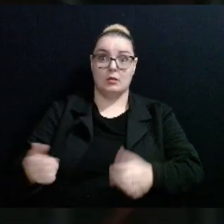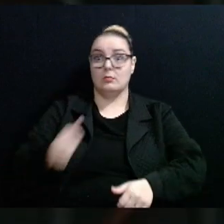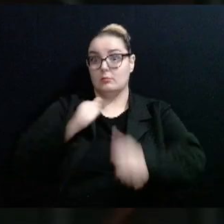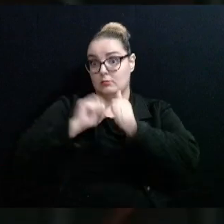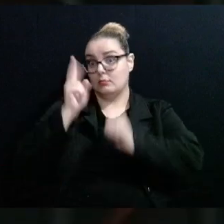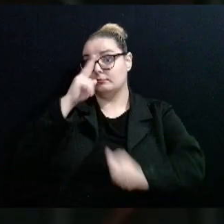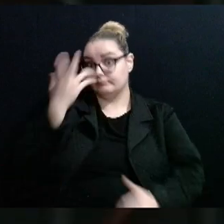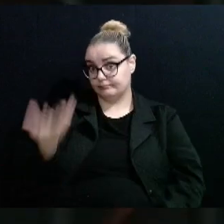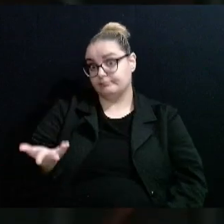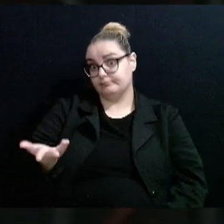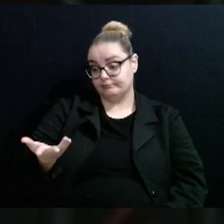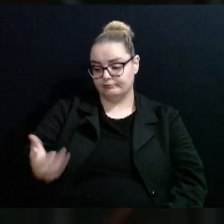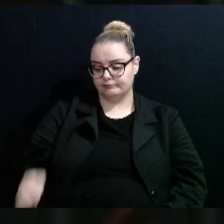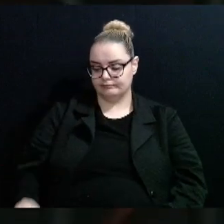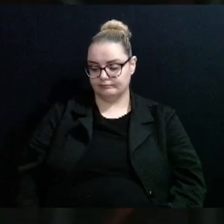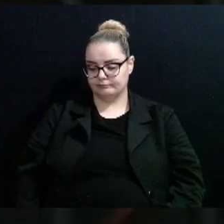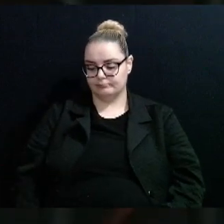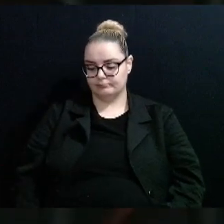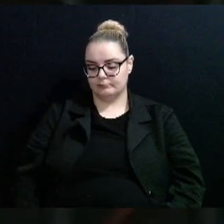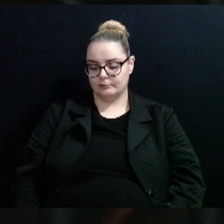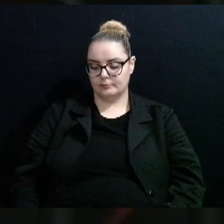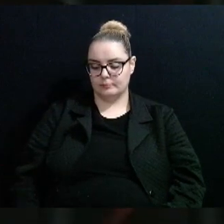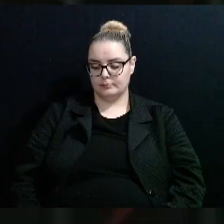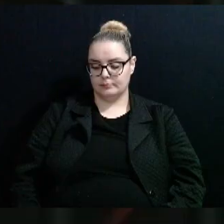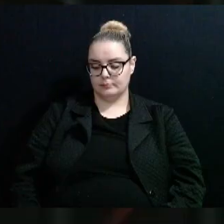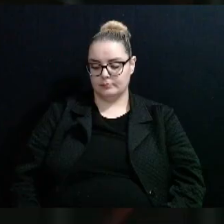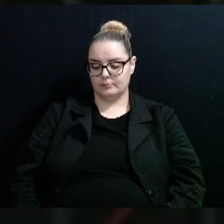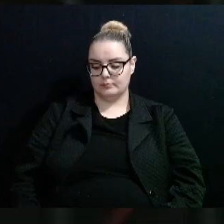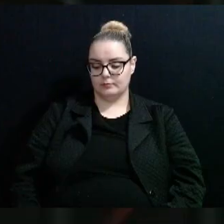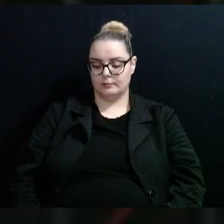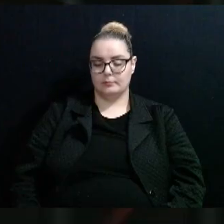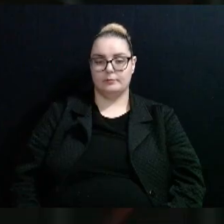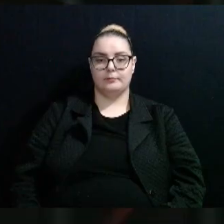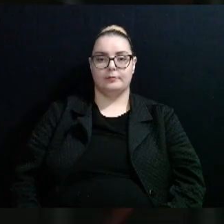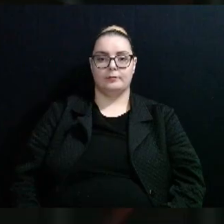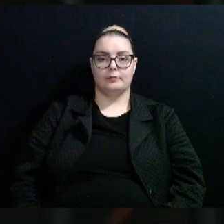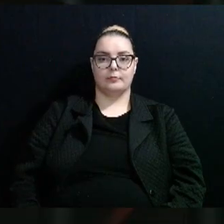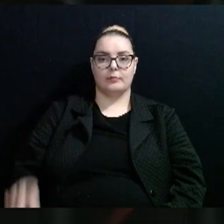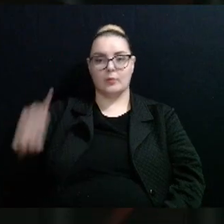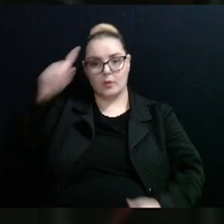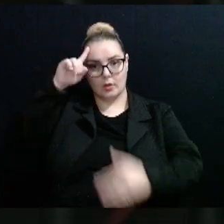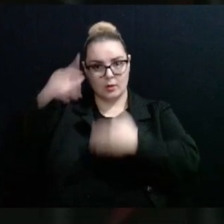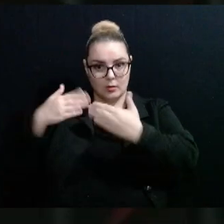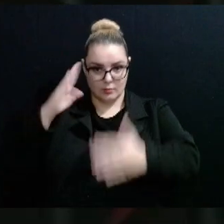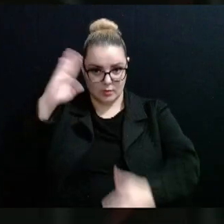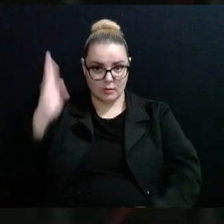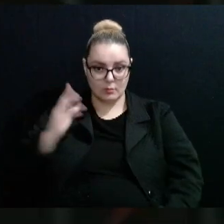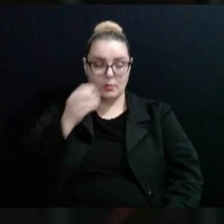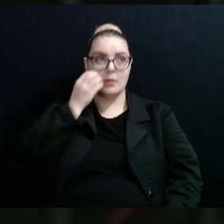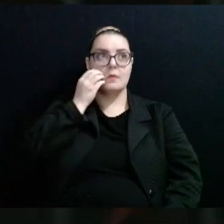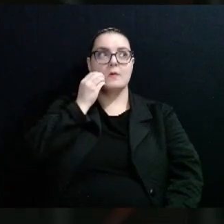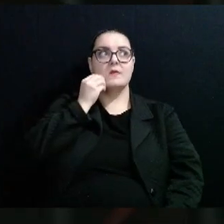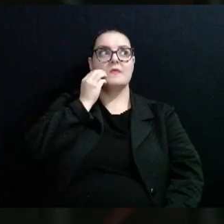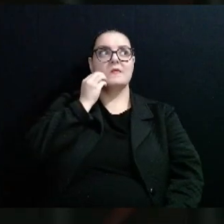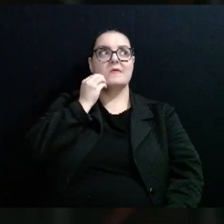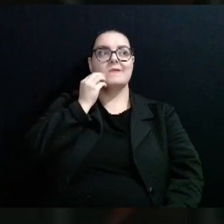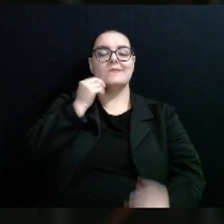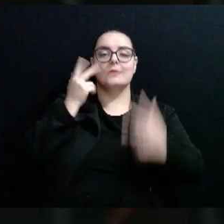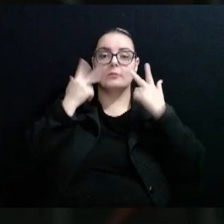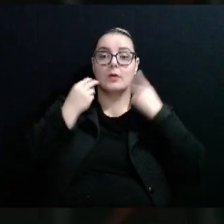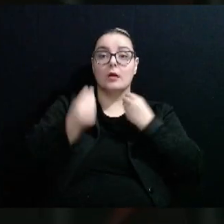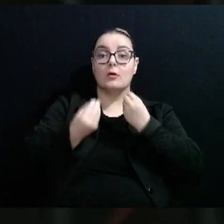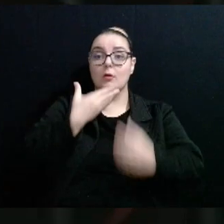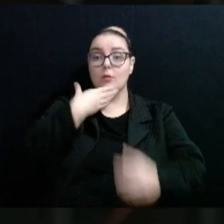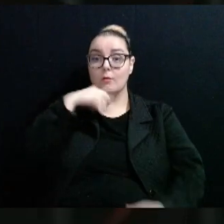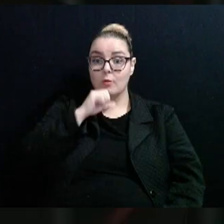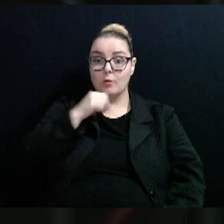aqui, que é a bebida mais do cotidiano do brasileiro, tá? Como que o pai deve abordar?